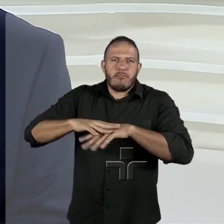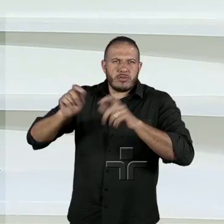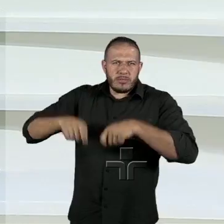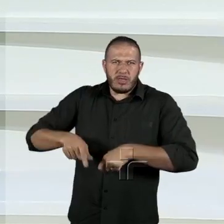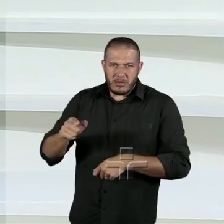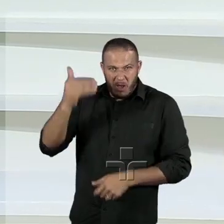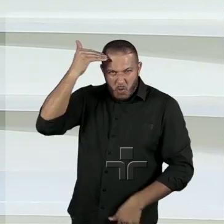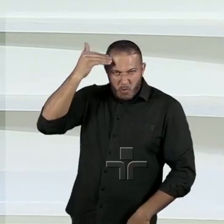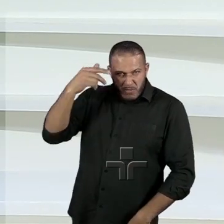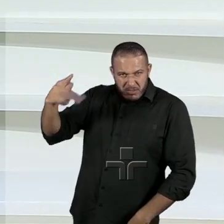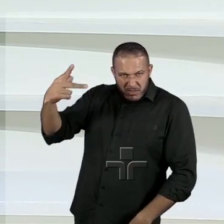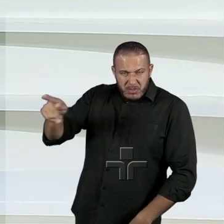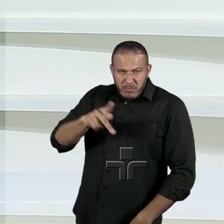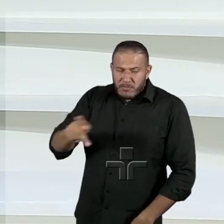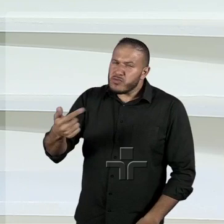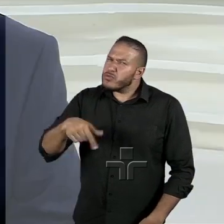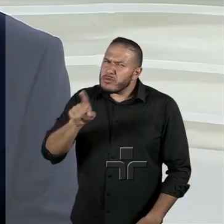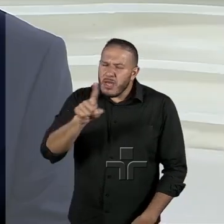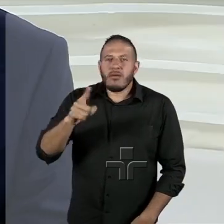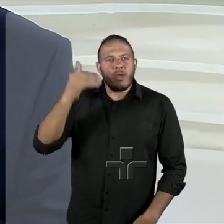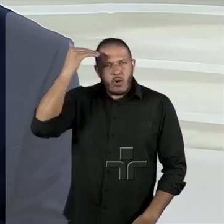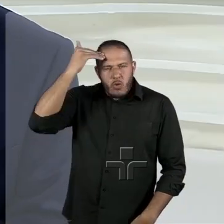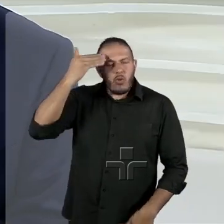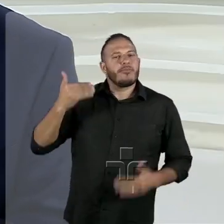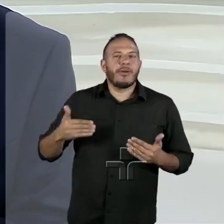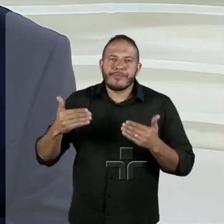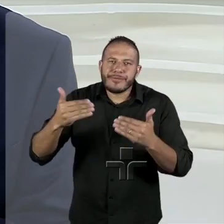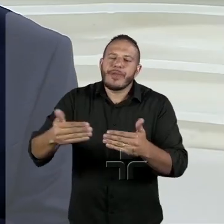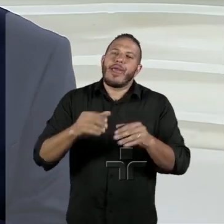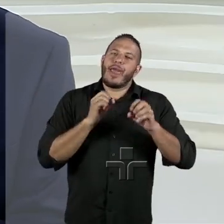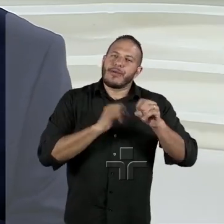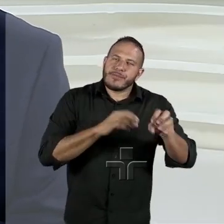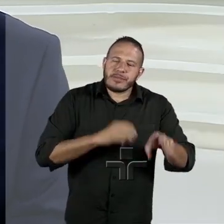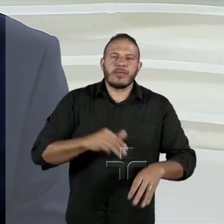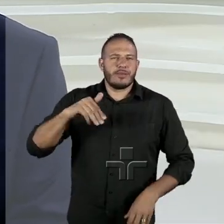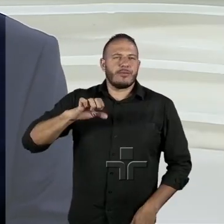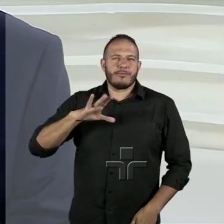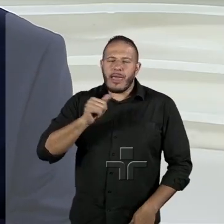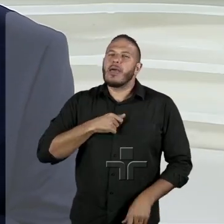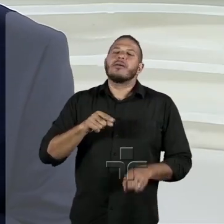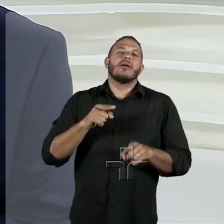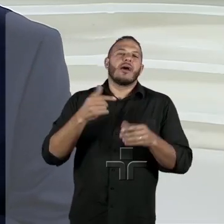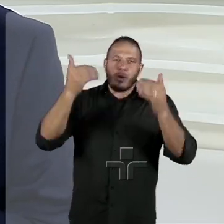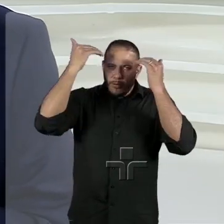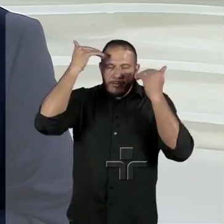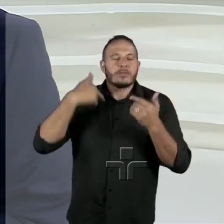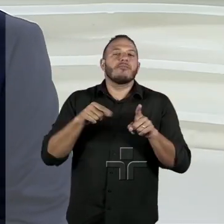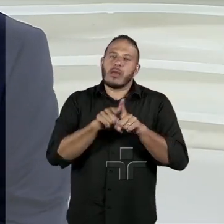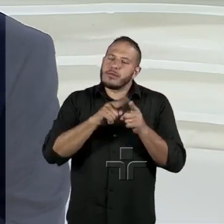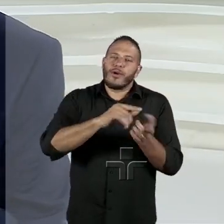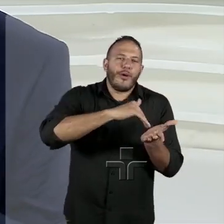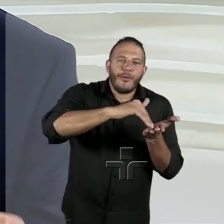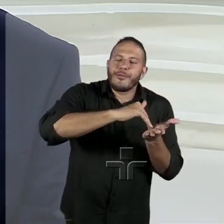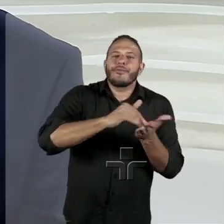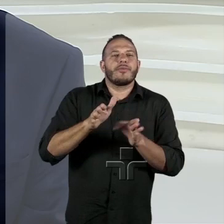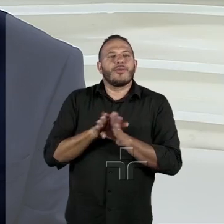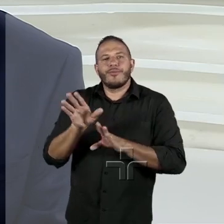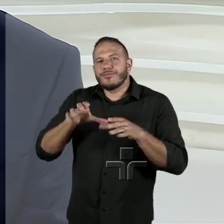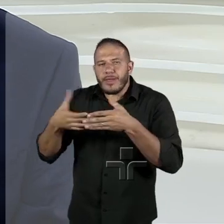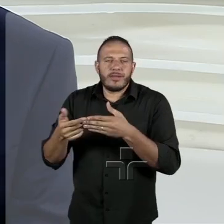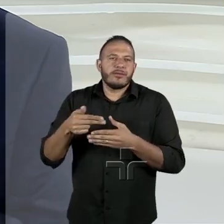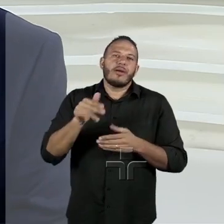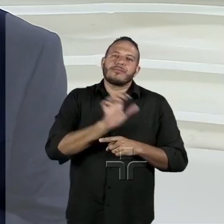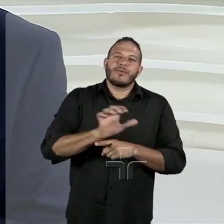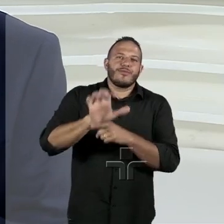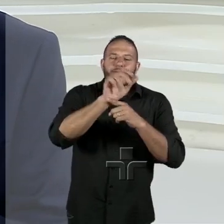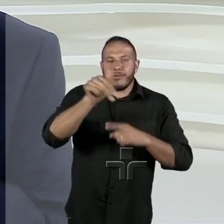professor, é culpa de Ministério da Educação, de secretarias, de conselhos, sejam estaduais, sejam